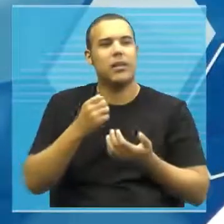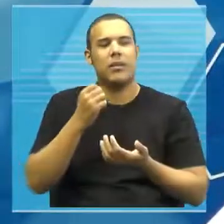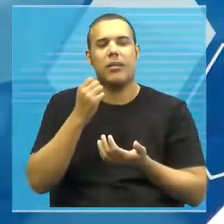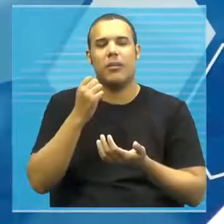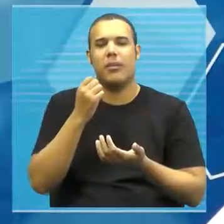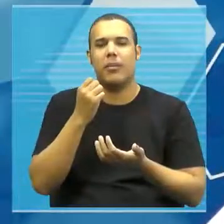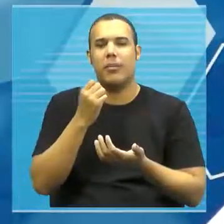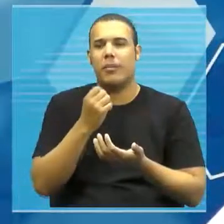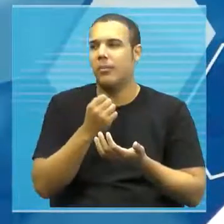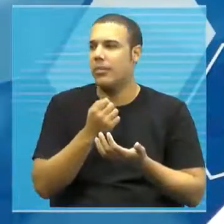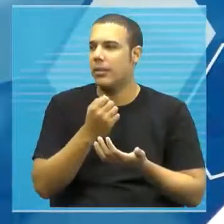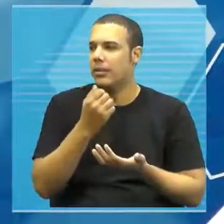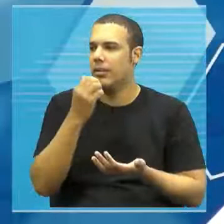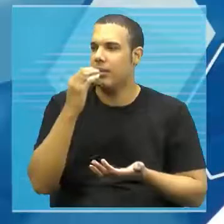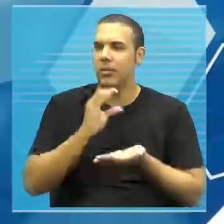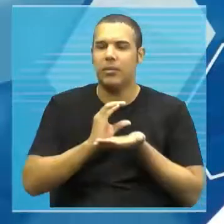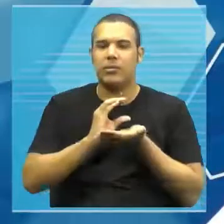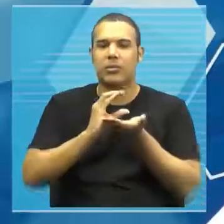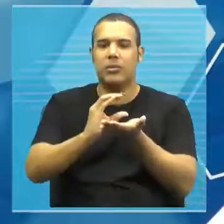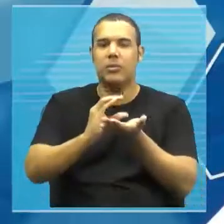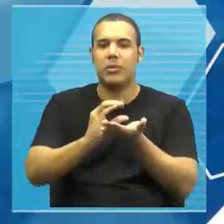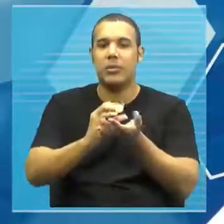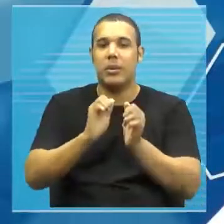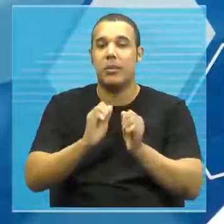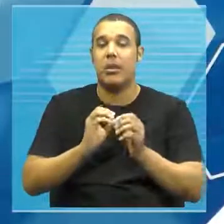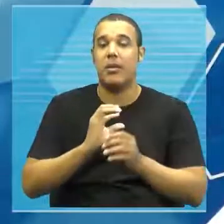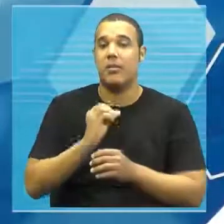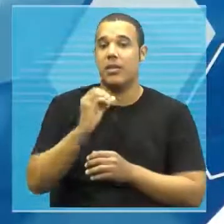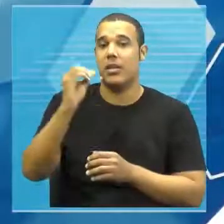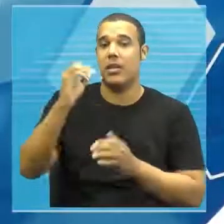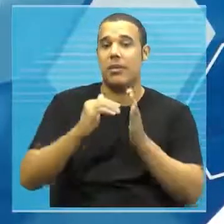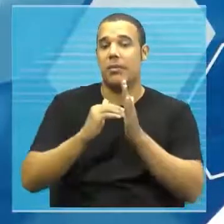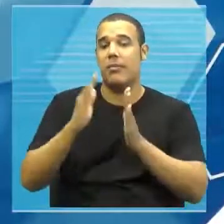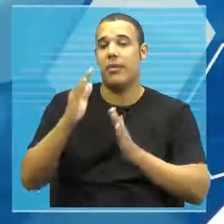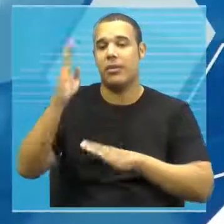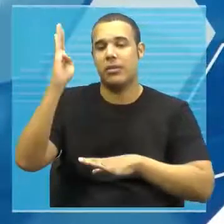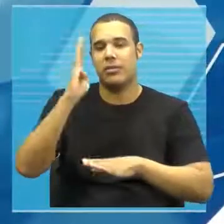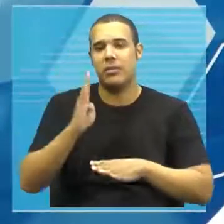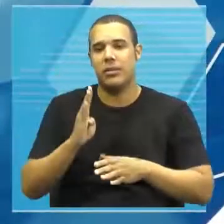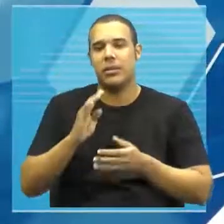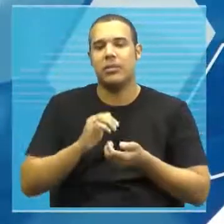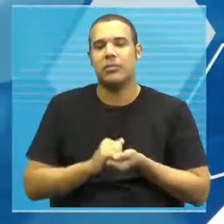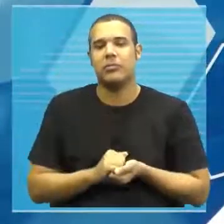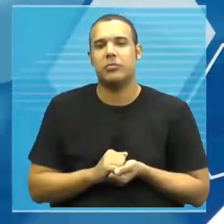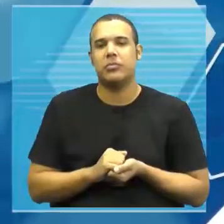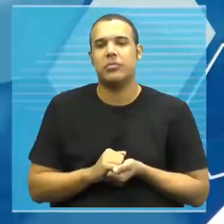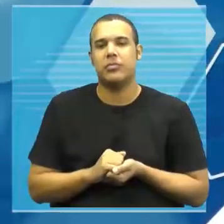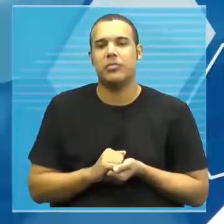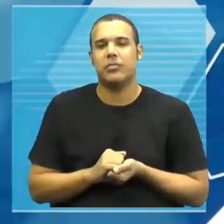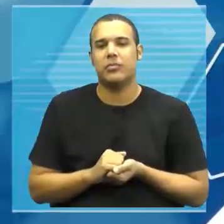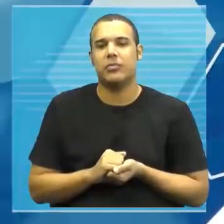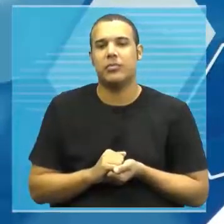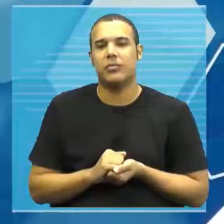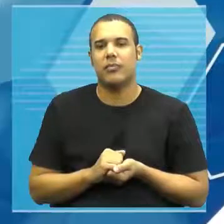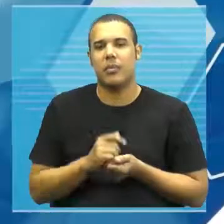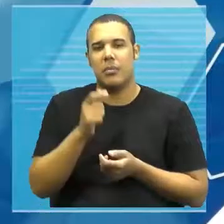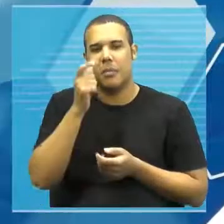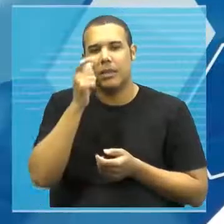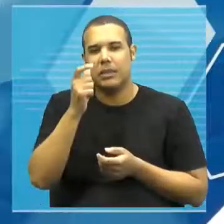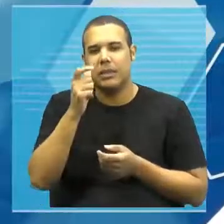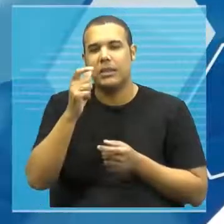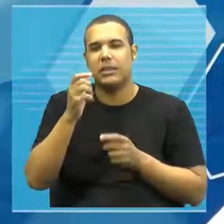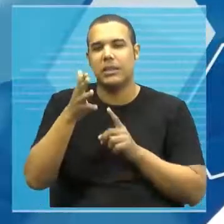para poder viajar para o exterior se hospedar translado para assistir